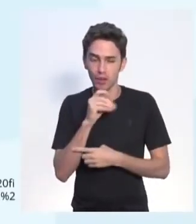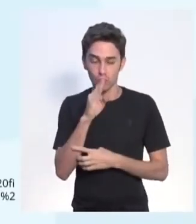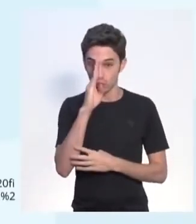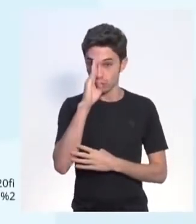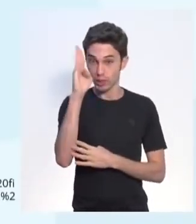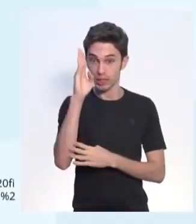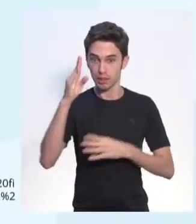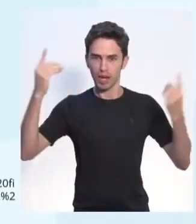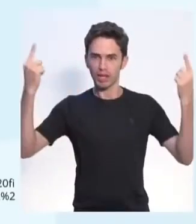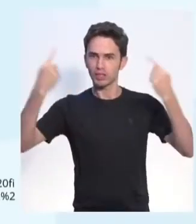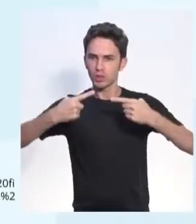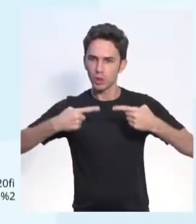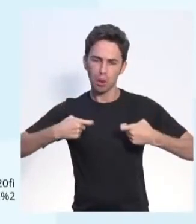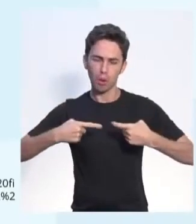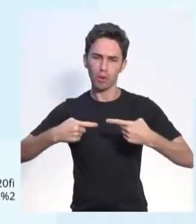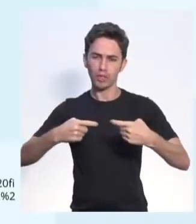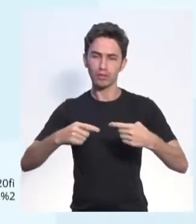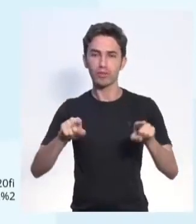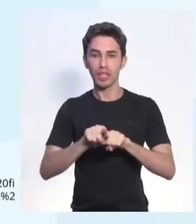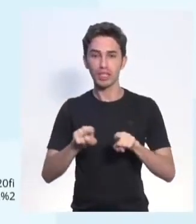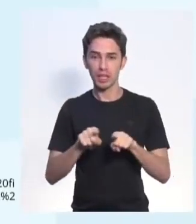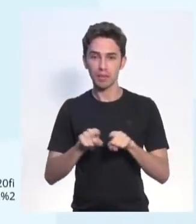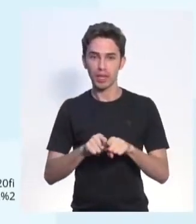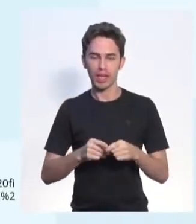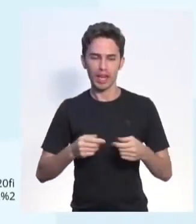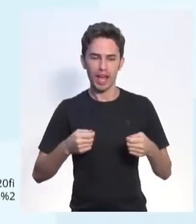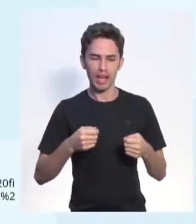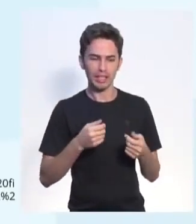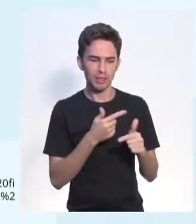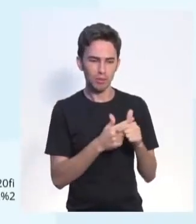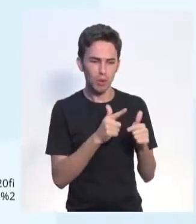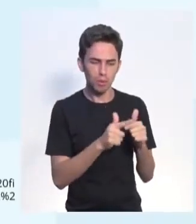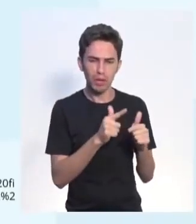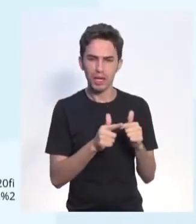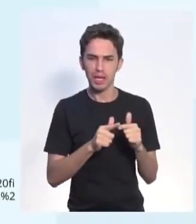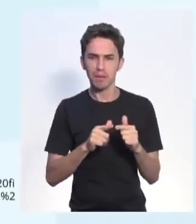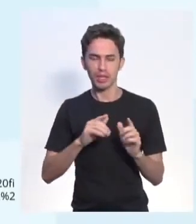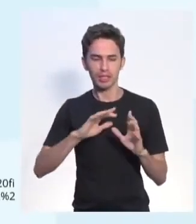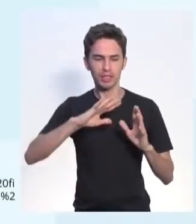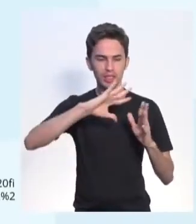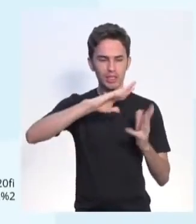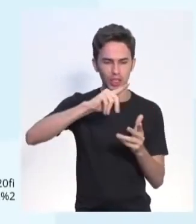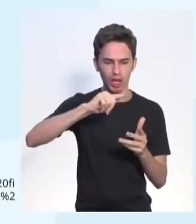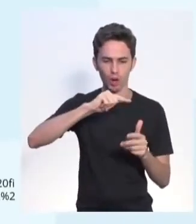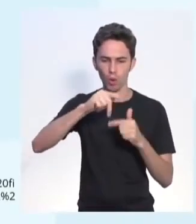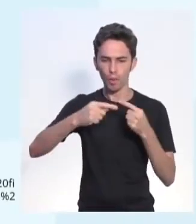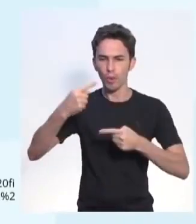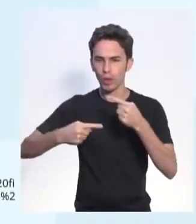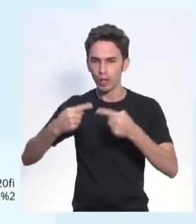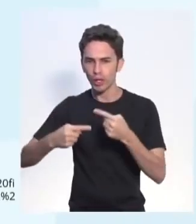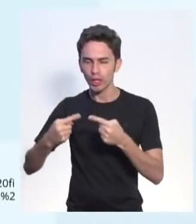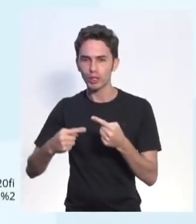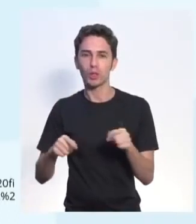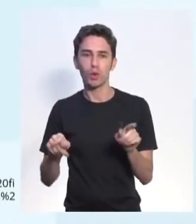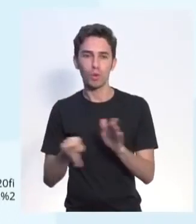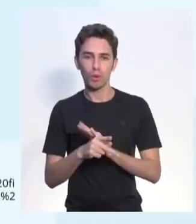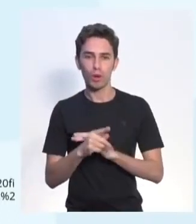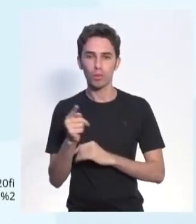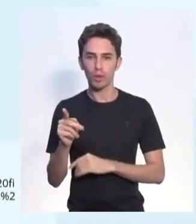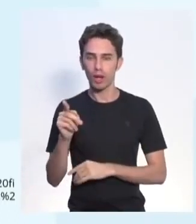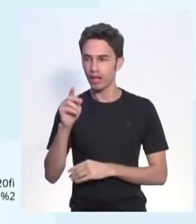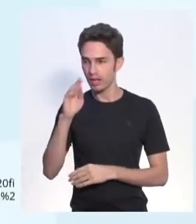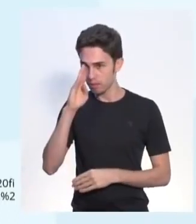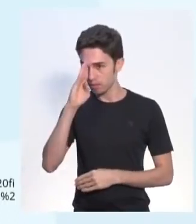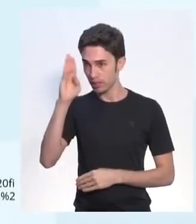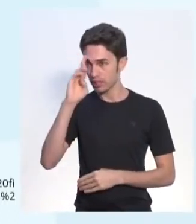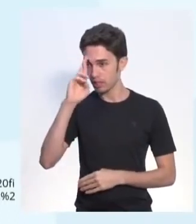e as tensões geopolíticas no interior dos blocos liderados por soviéticos